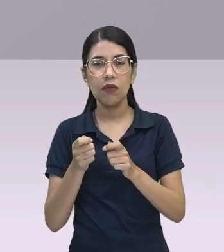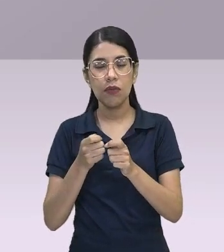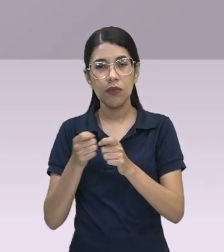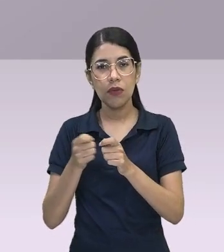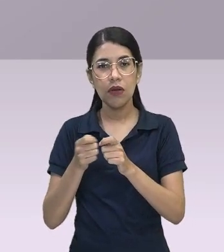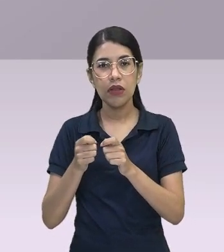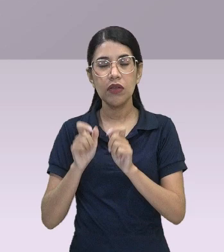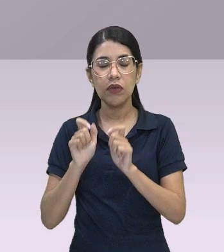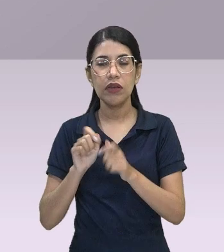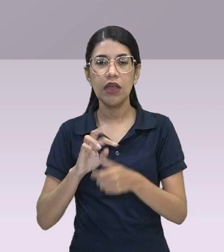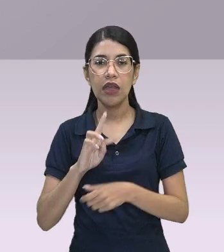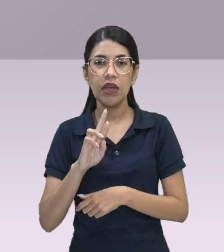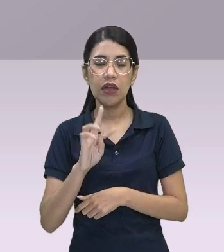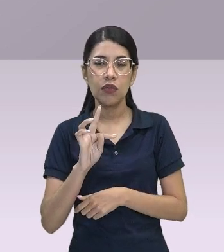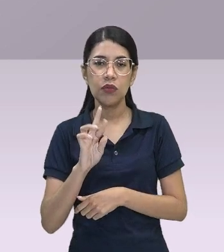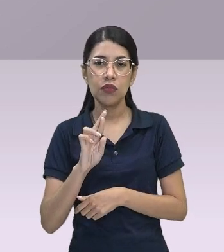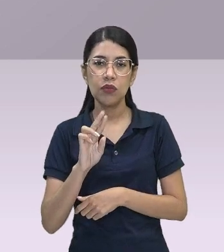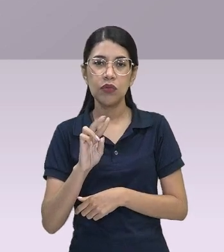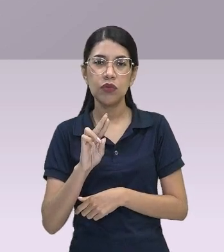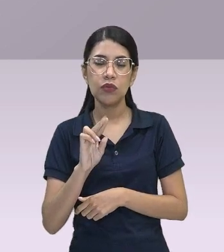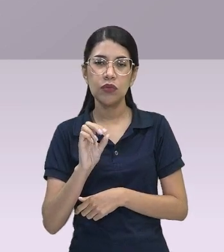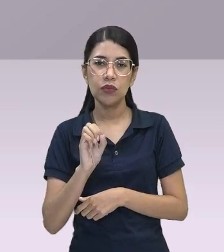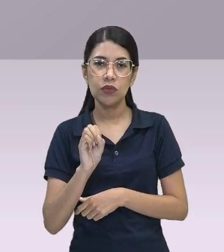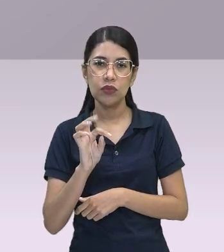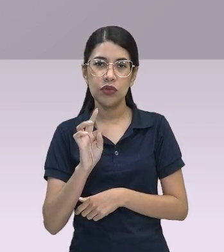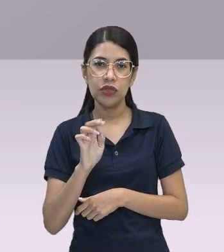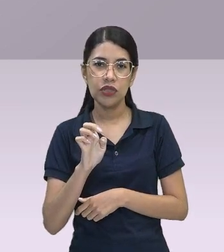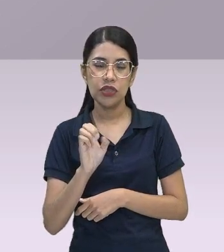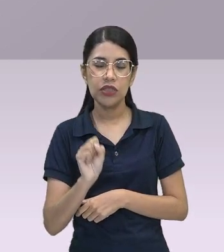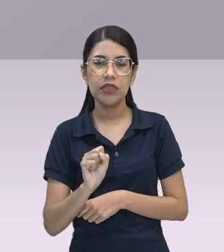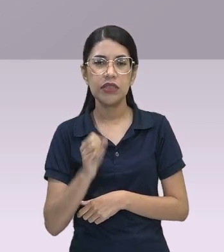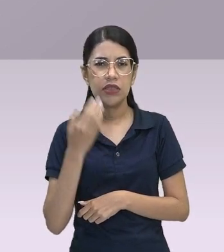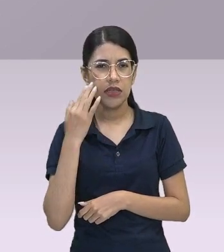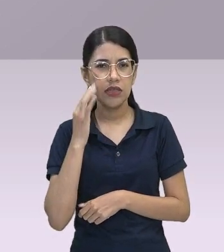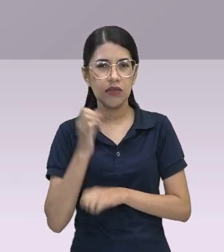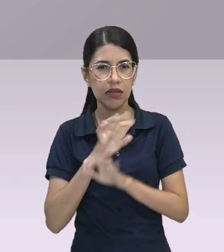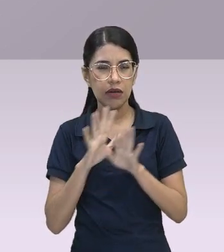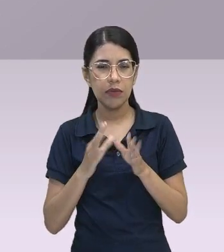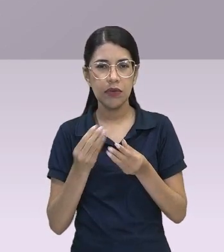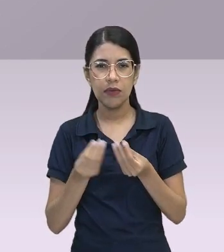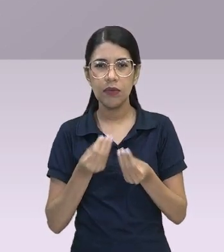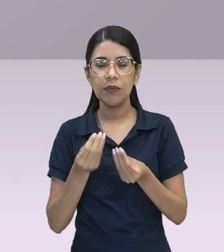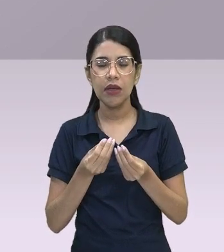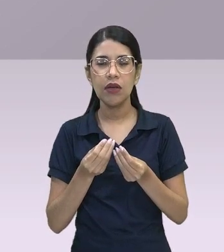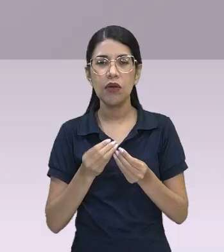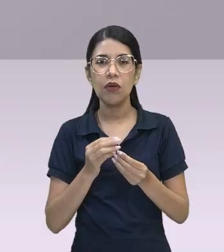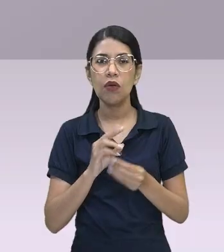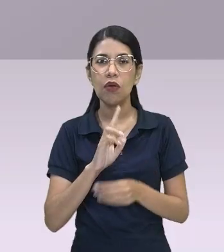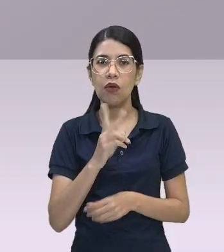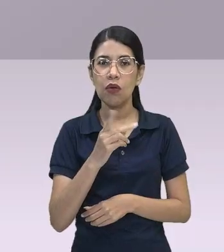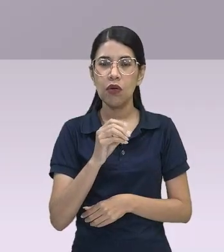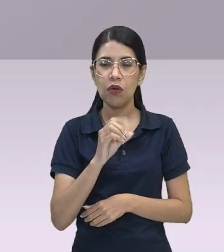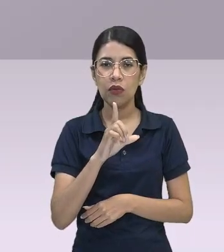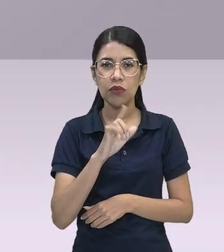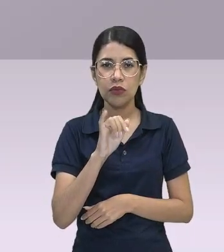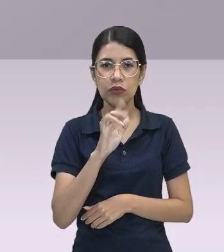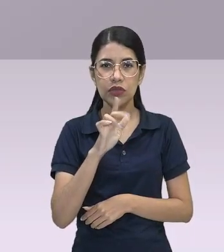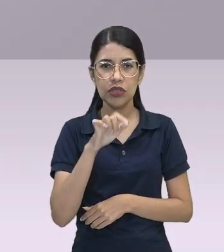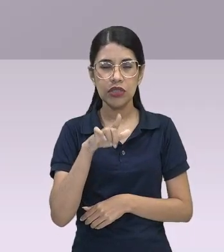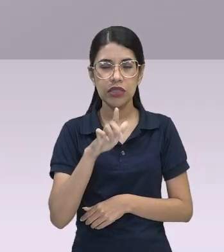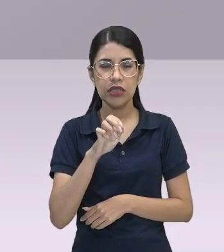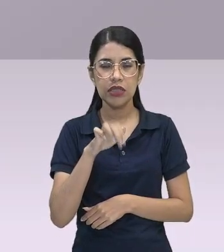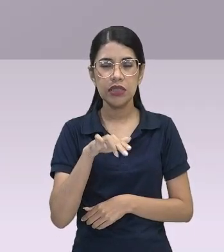de truste. Beleza, gente? A gente já entendeu o que foram os holdings, que é quando uma empresa maior, um hold,